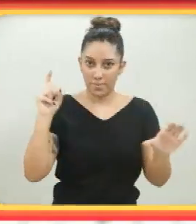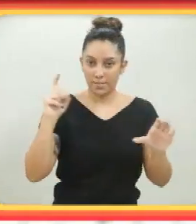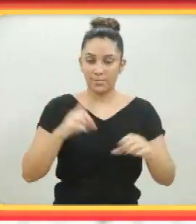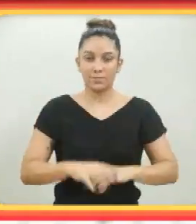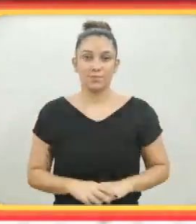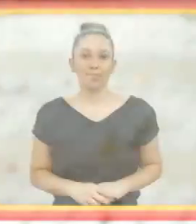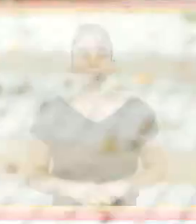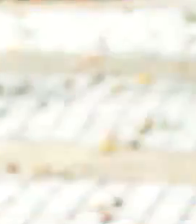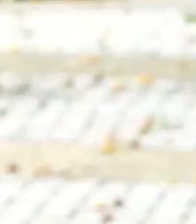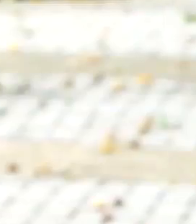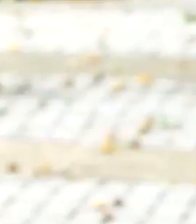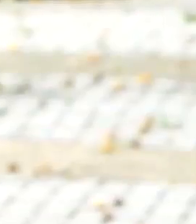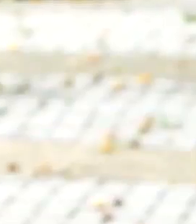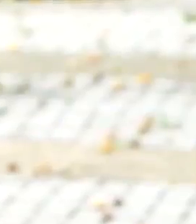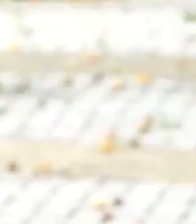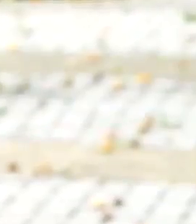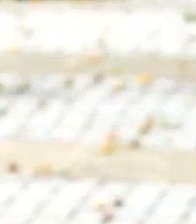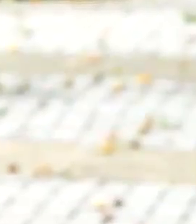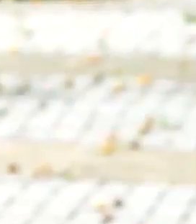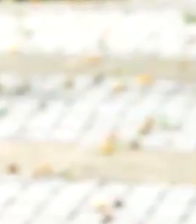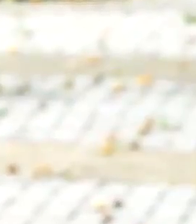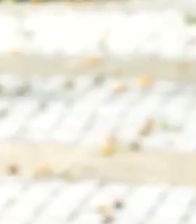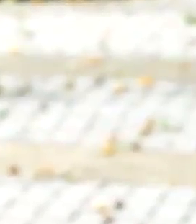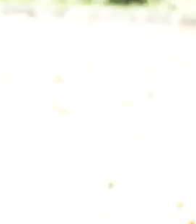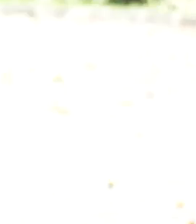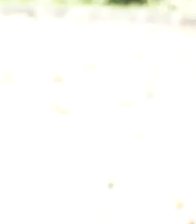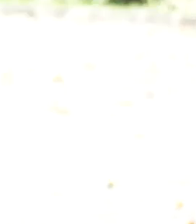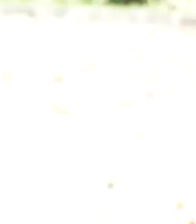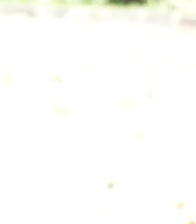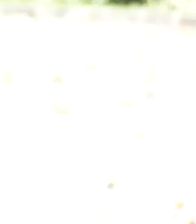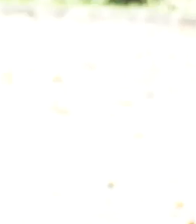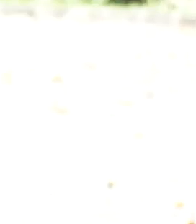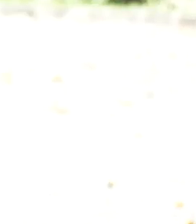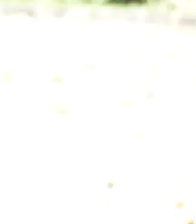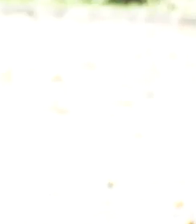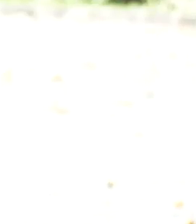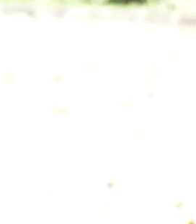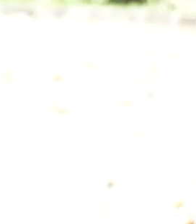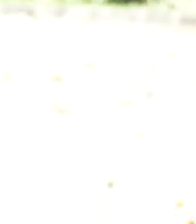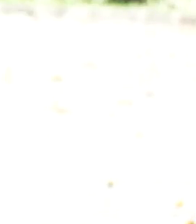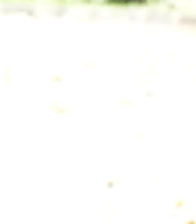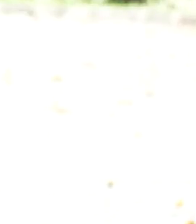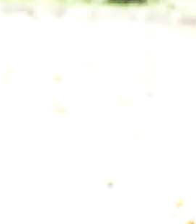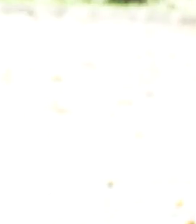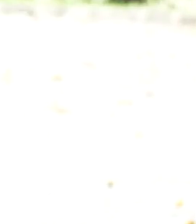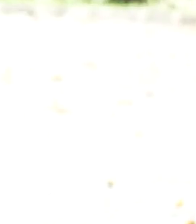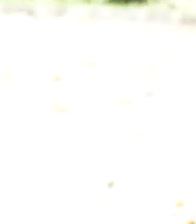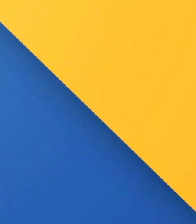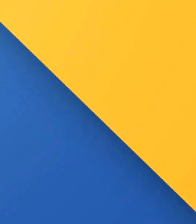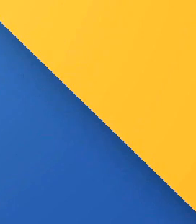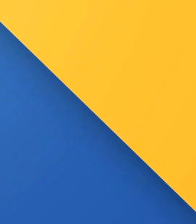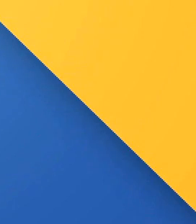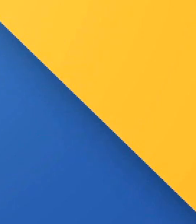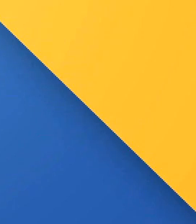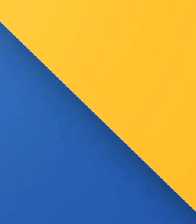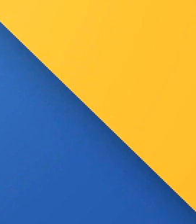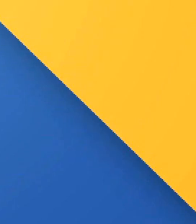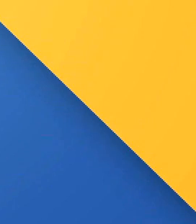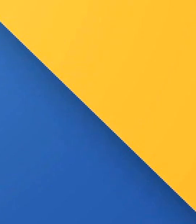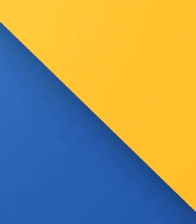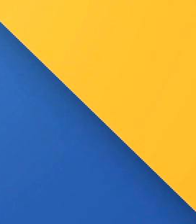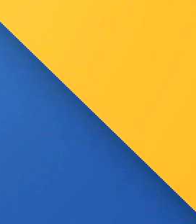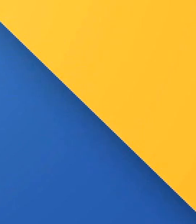acontece algum empecilho, criar alguma solução criativa. Minha mãe, para mim, representa uma mulher forte e independente.